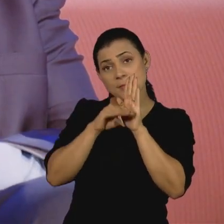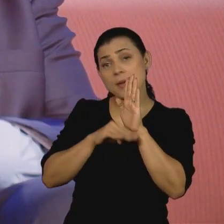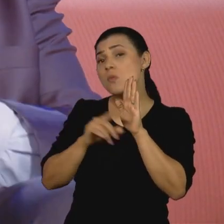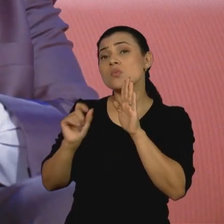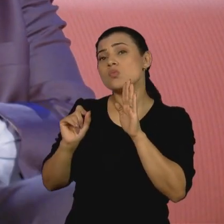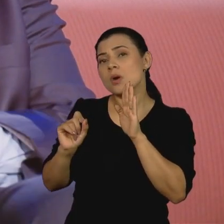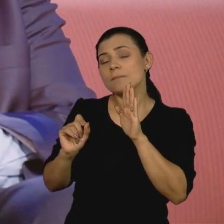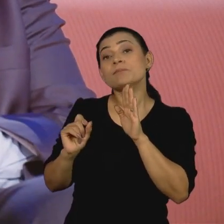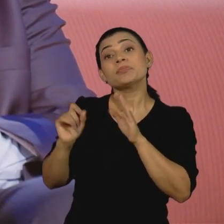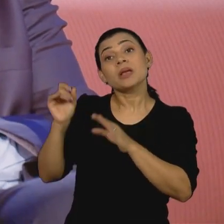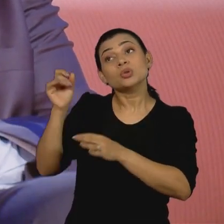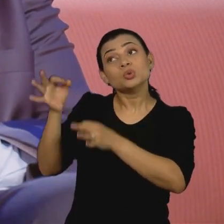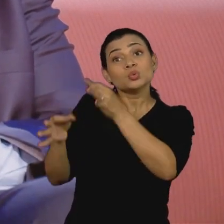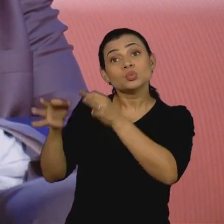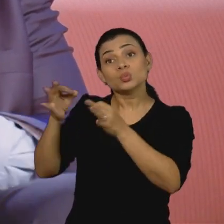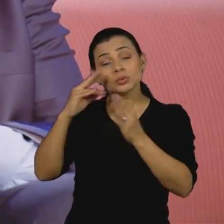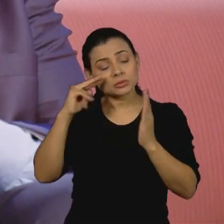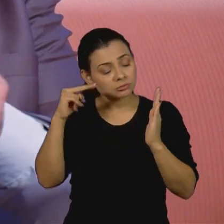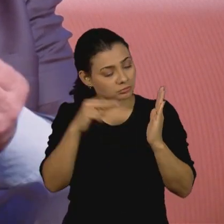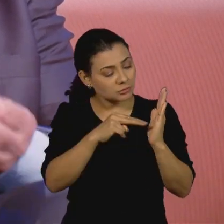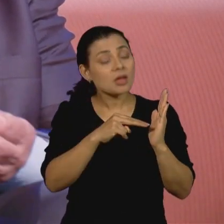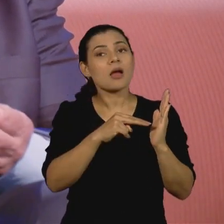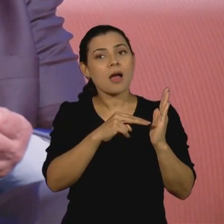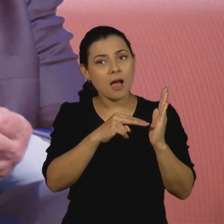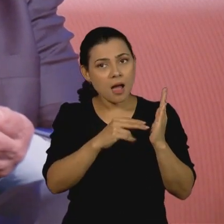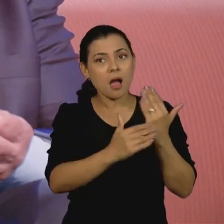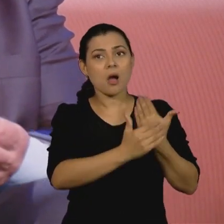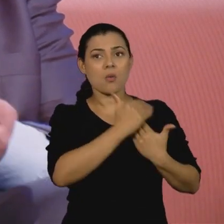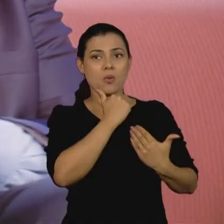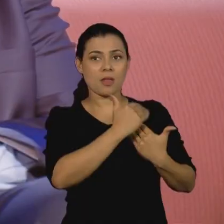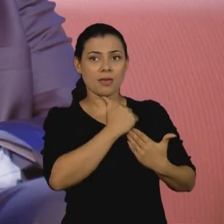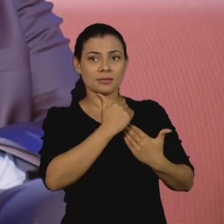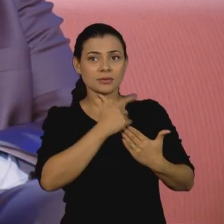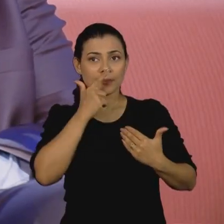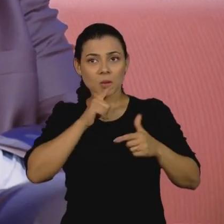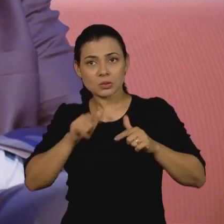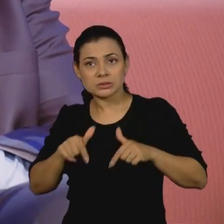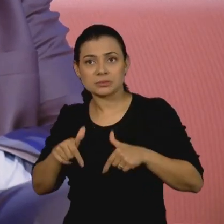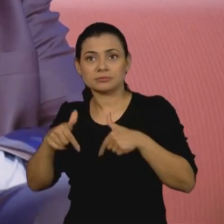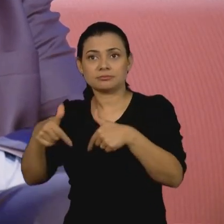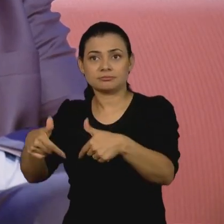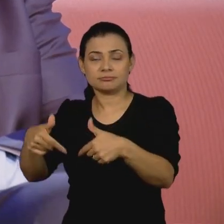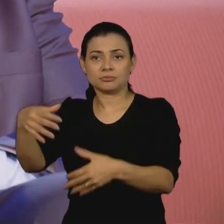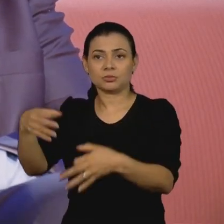possam interpretá-la no momento adequado para a sua aplicação.